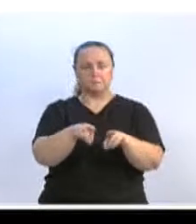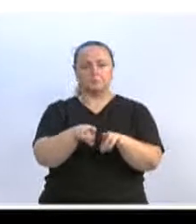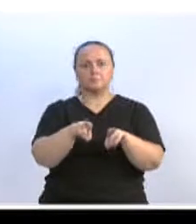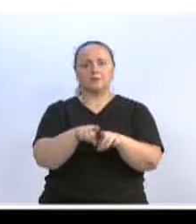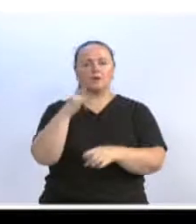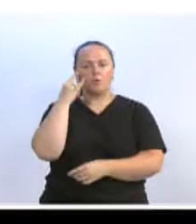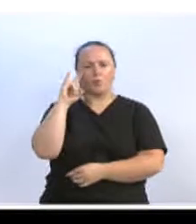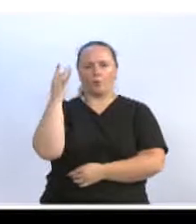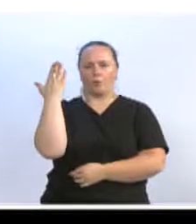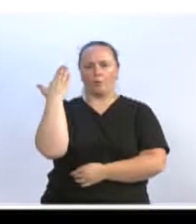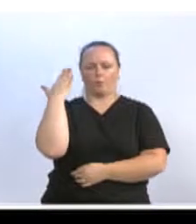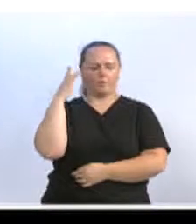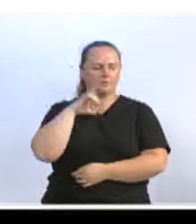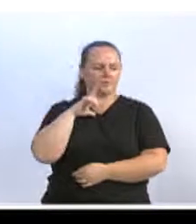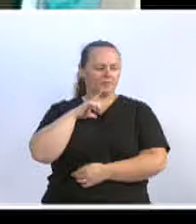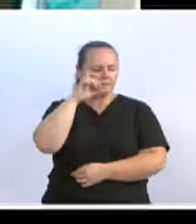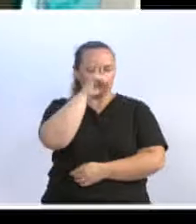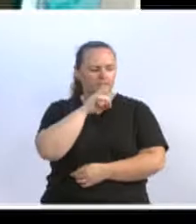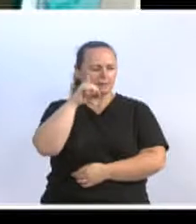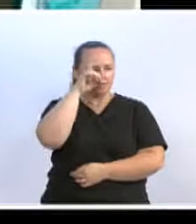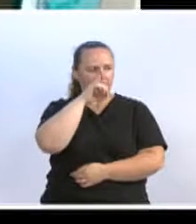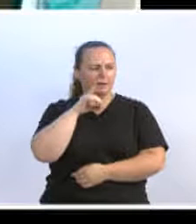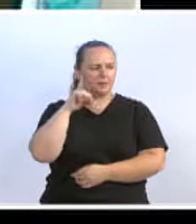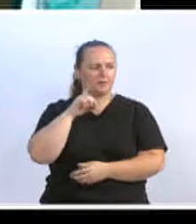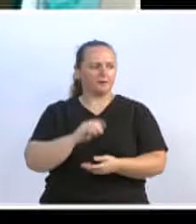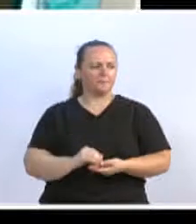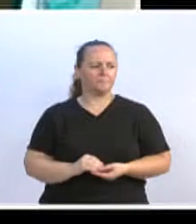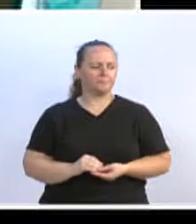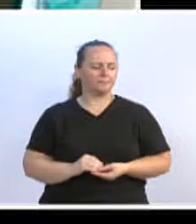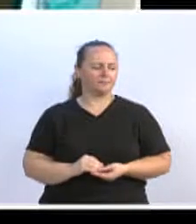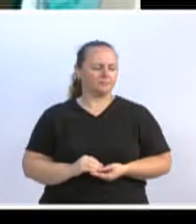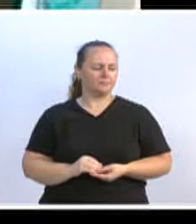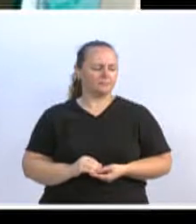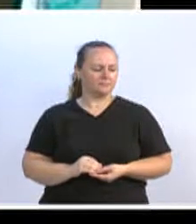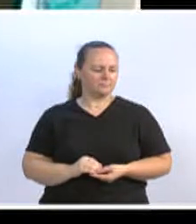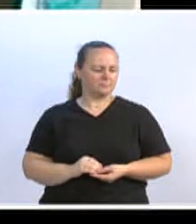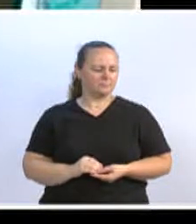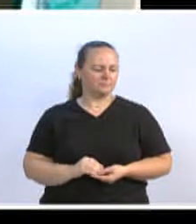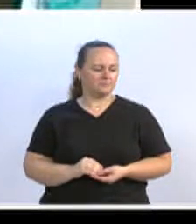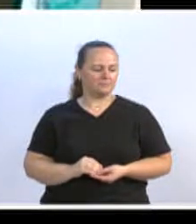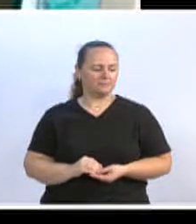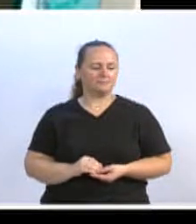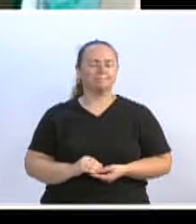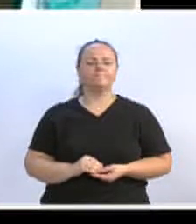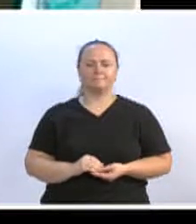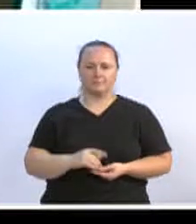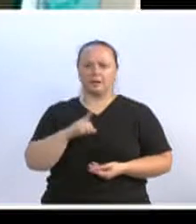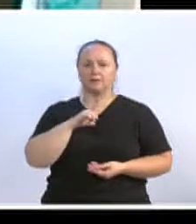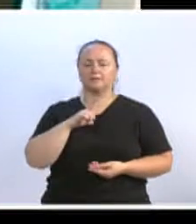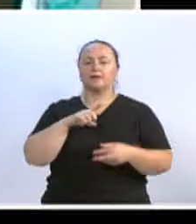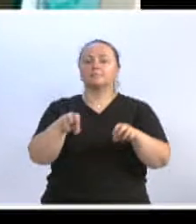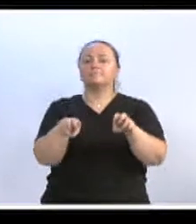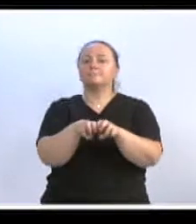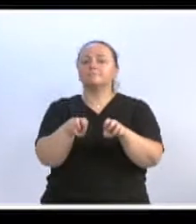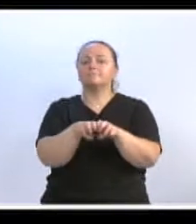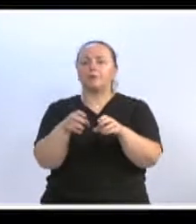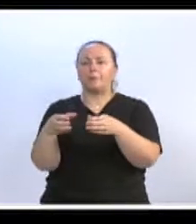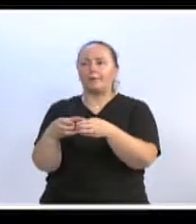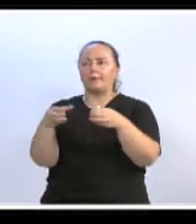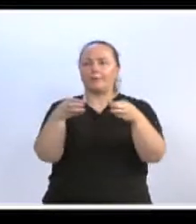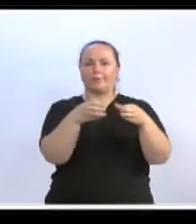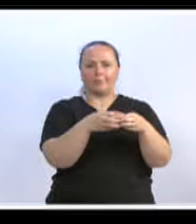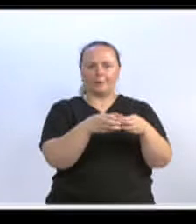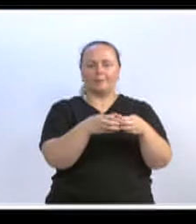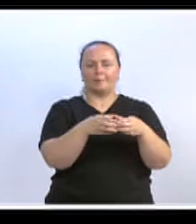domingo no bairro verdes o site e na associação religiosa de futebol suíço que envolveram nos dois eventos várias patota de nossa cidade